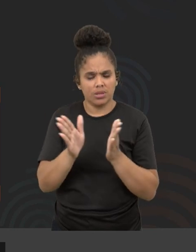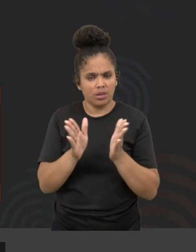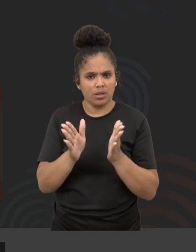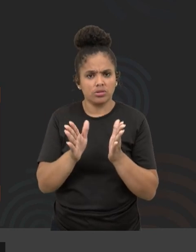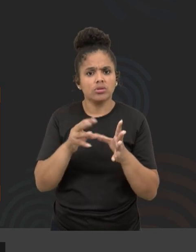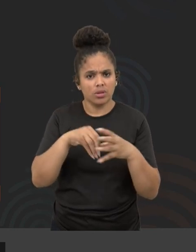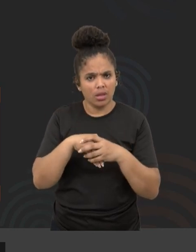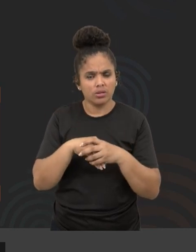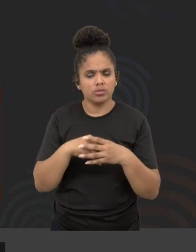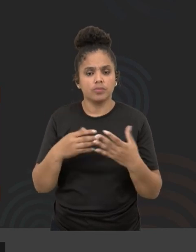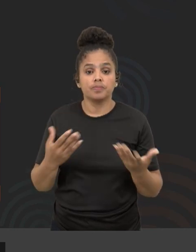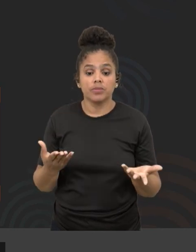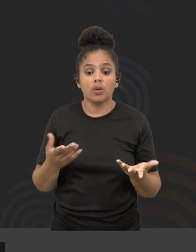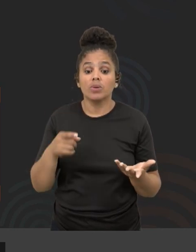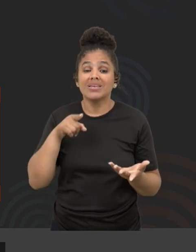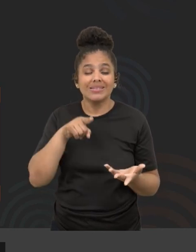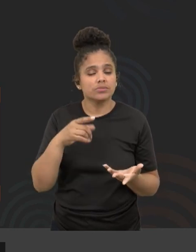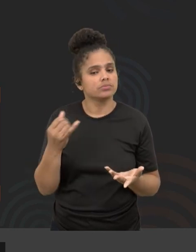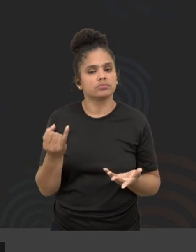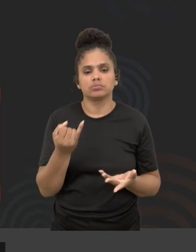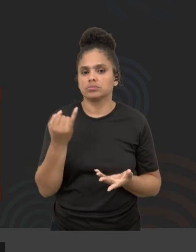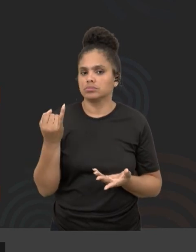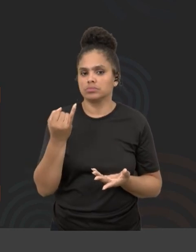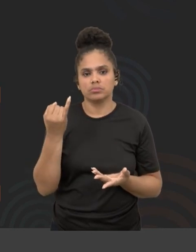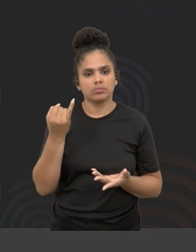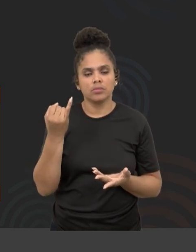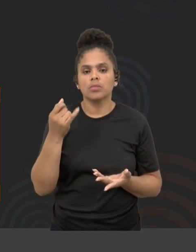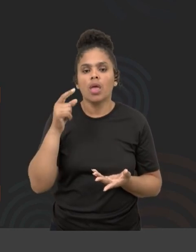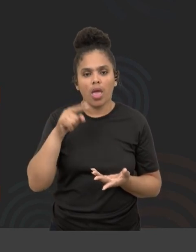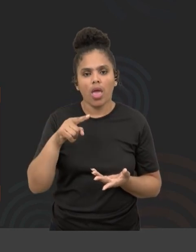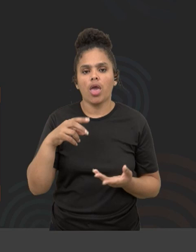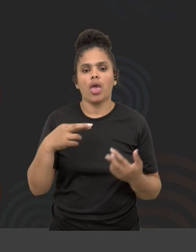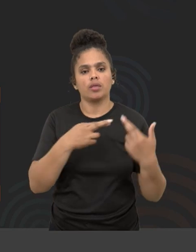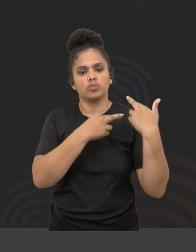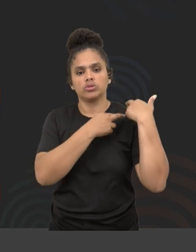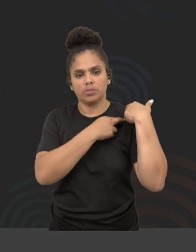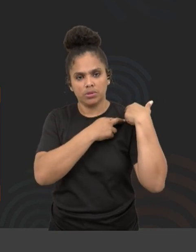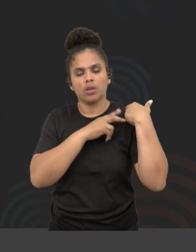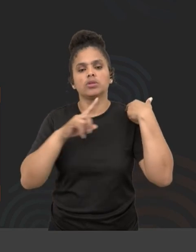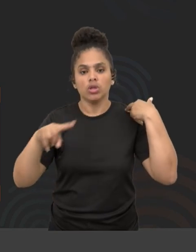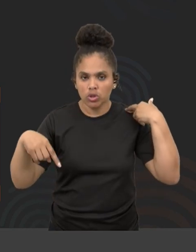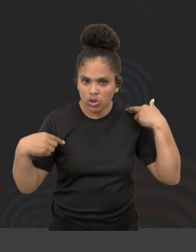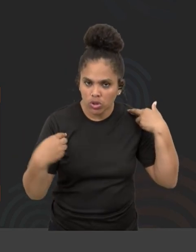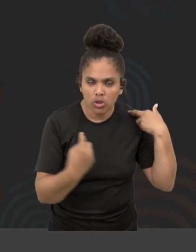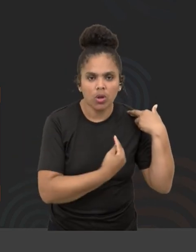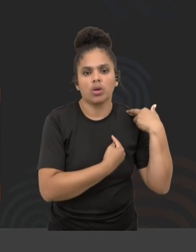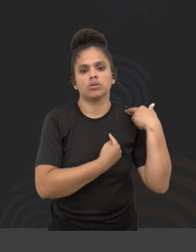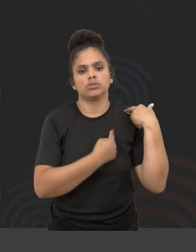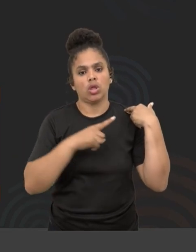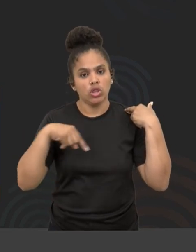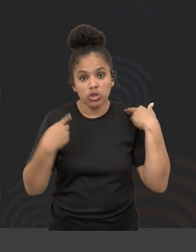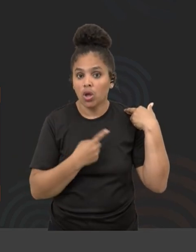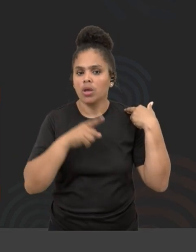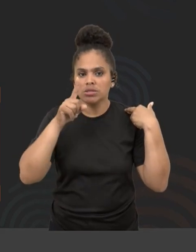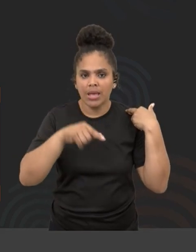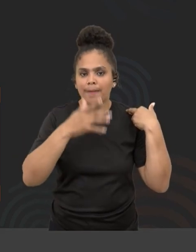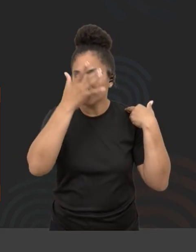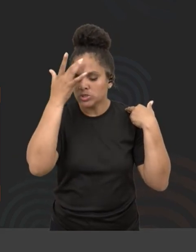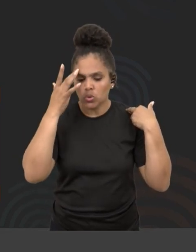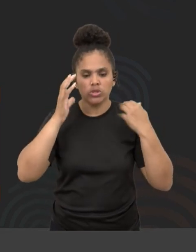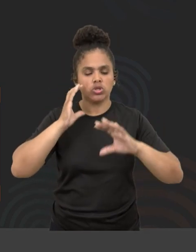Então, é muito importante, faz parte da nossa responsabilidade. A gente, como comunicador, a